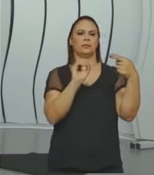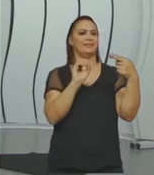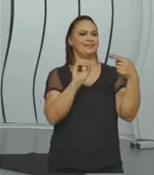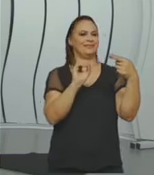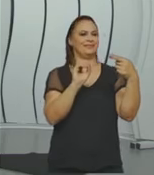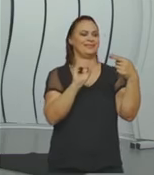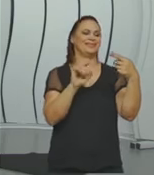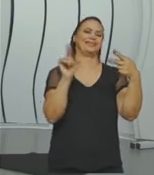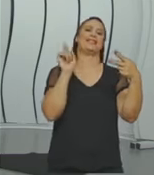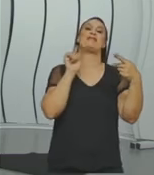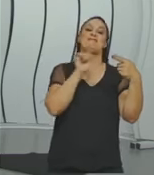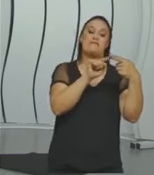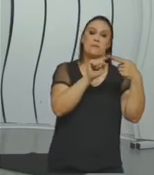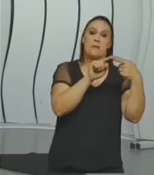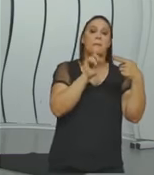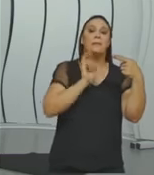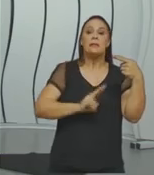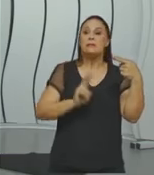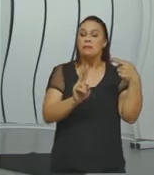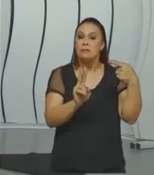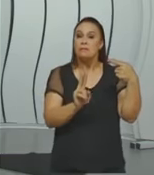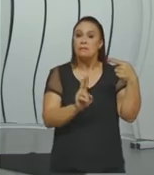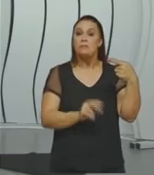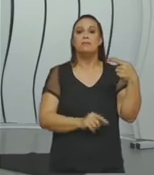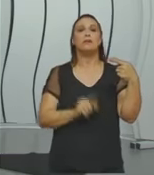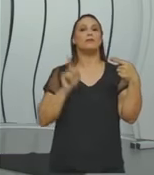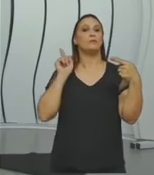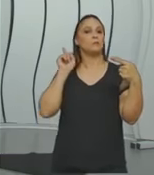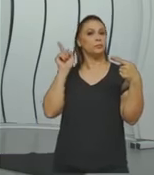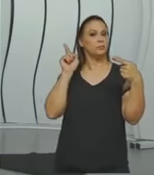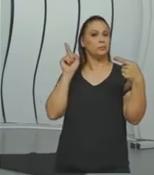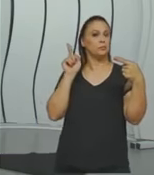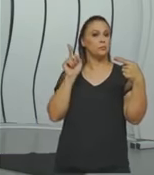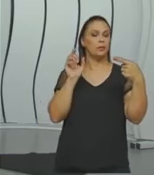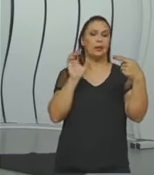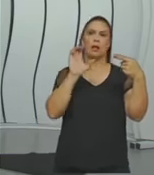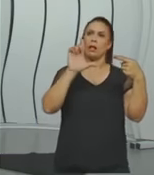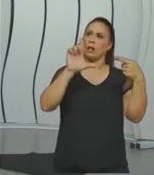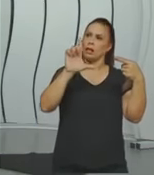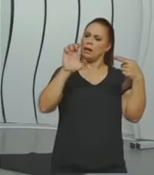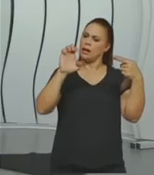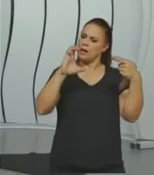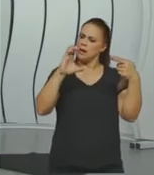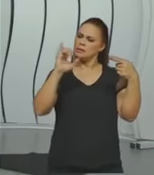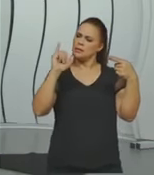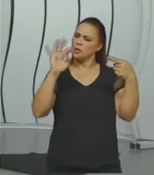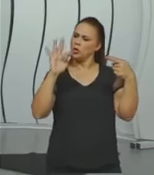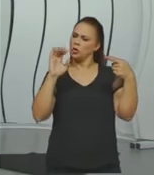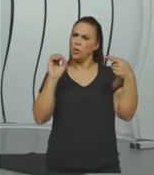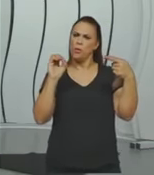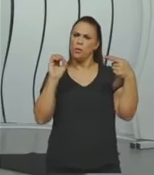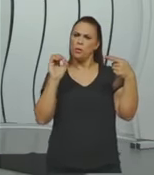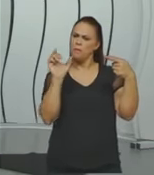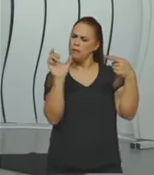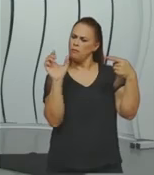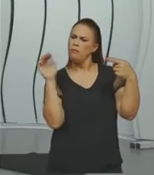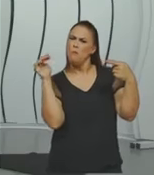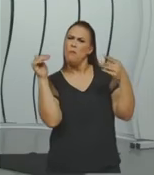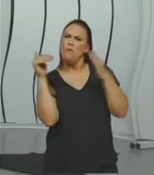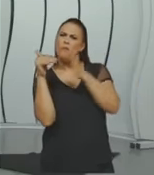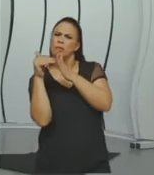oligolécito. Toda vez que eu estiver falando em lécito, eu estou falando em vitelo.